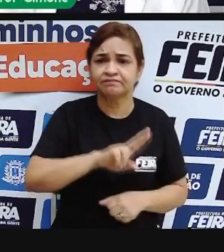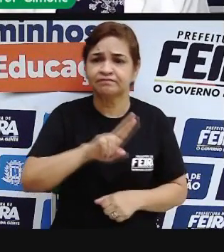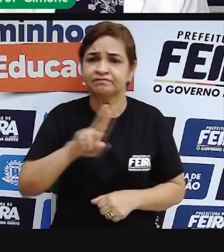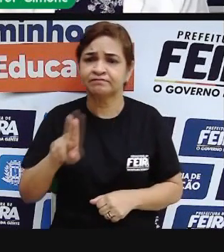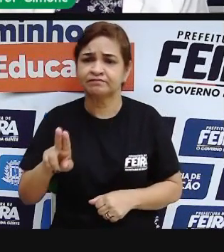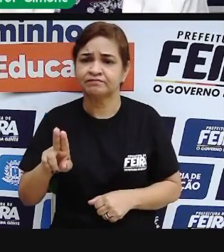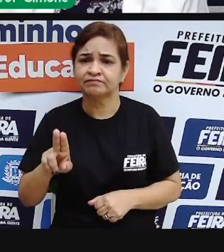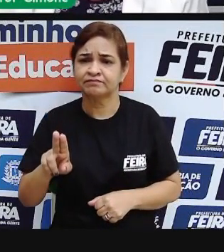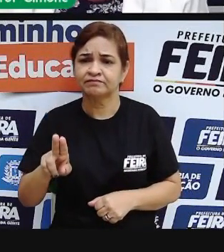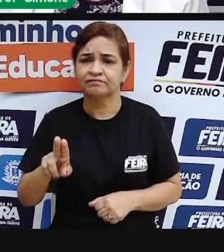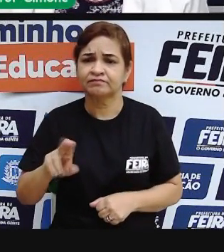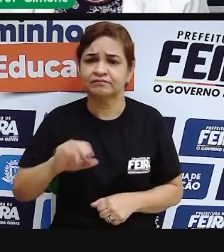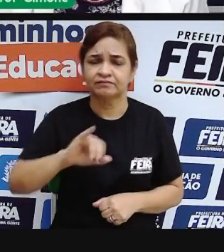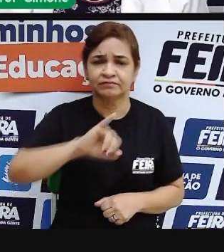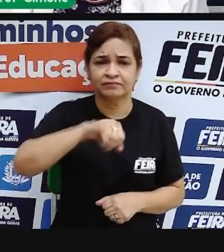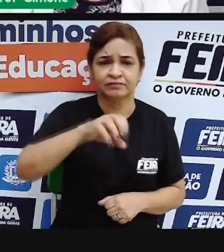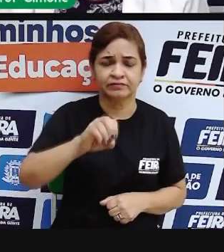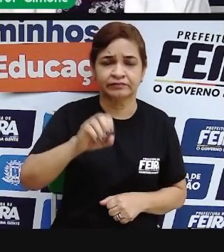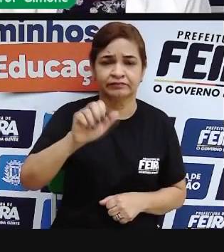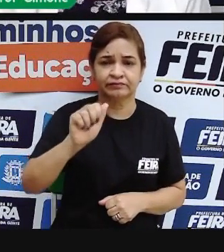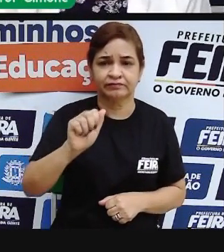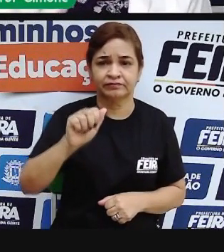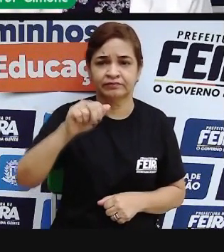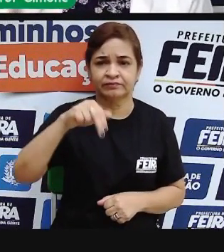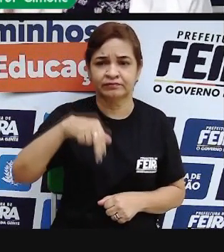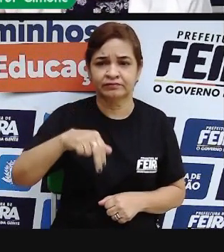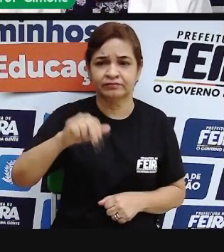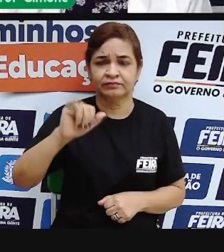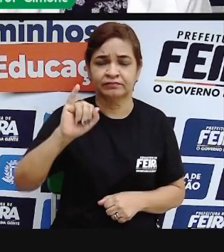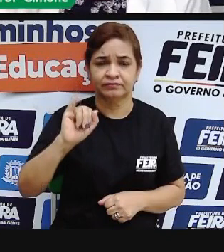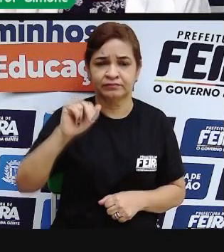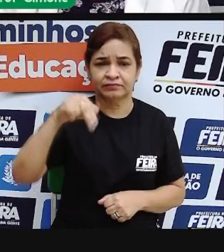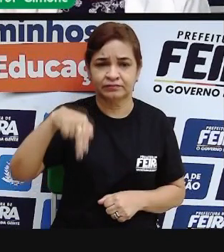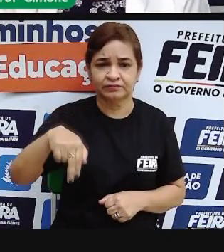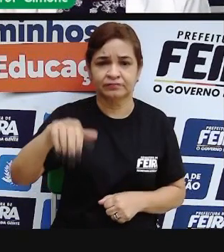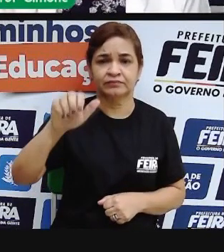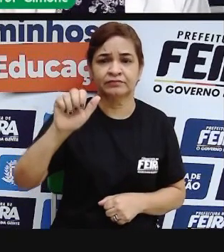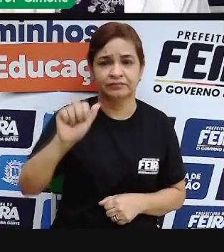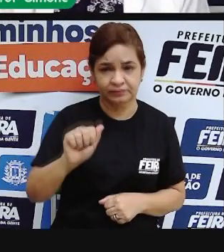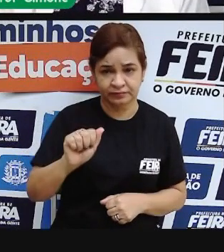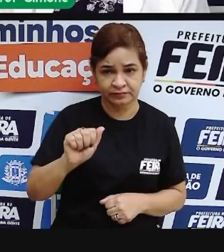também de festa joanina, porque o rei de lá era João.